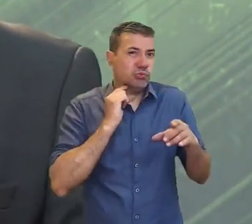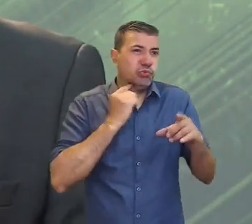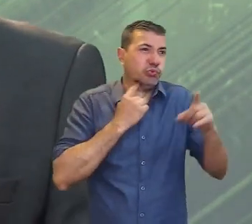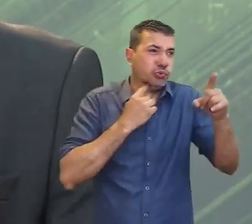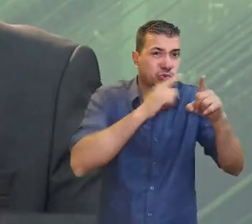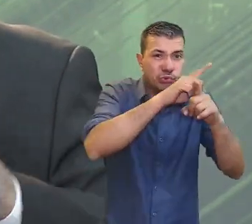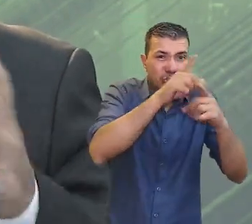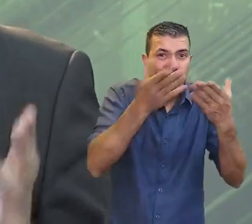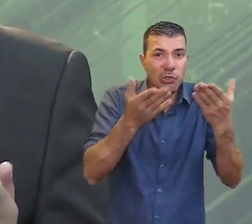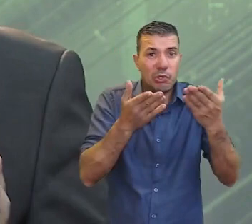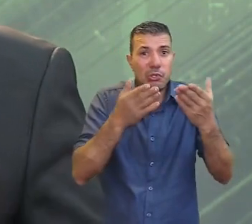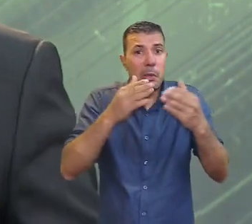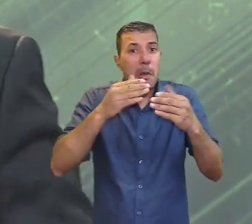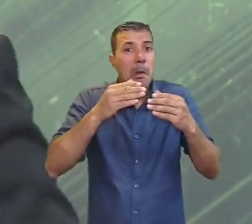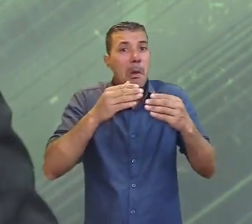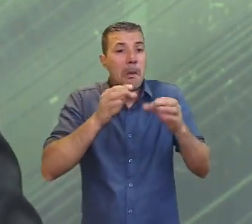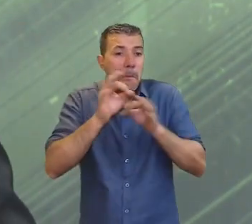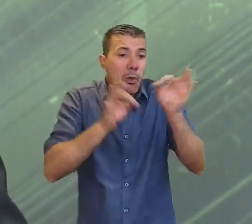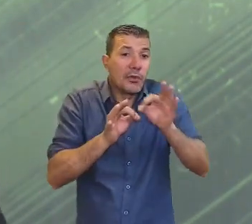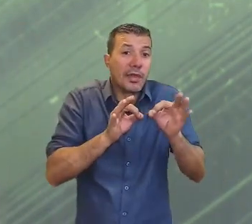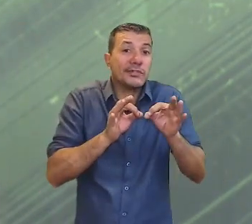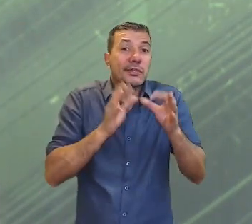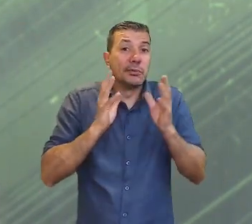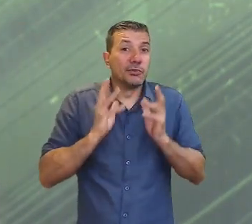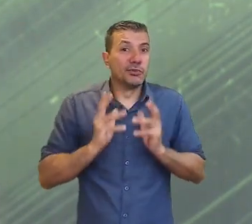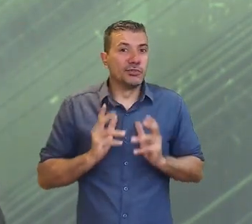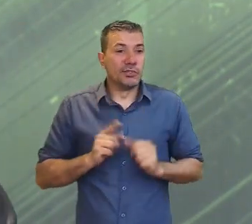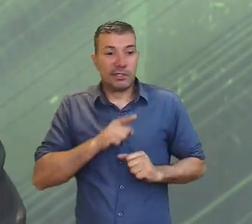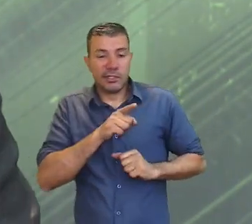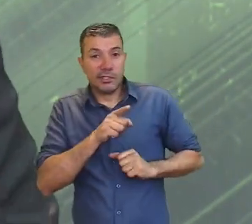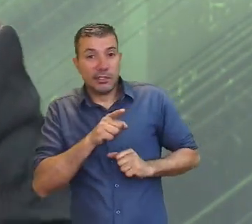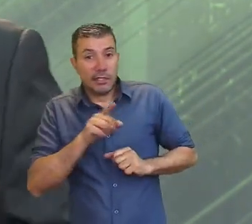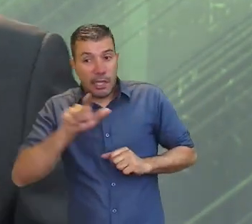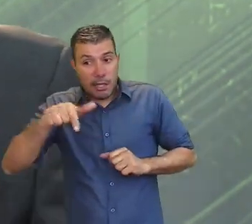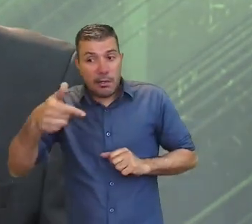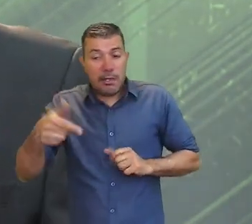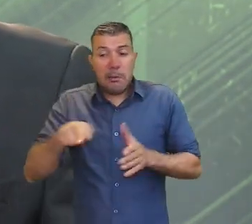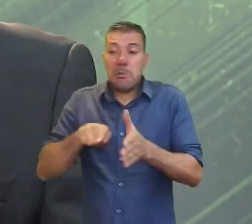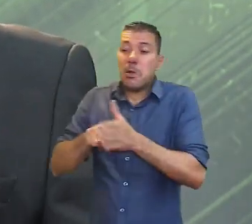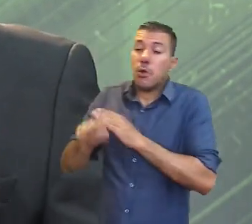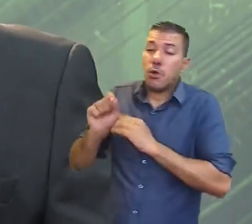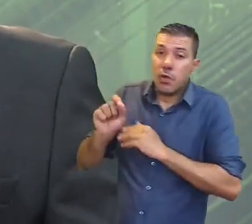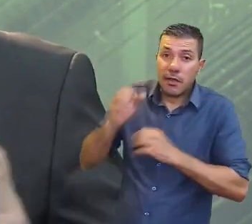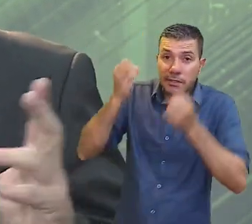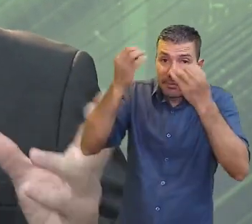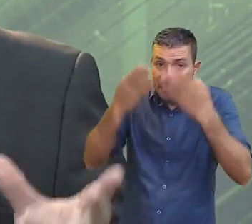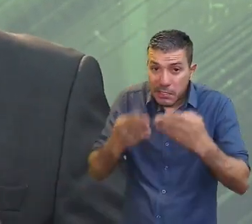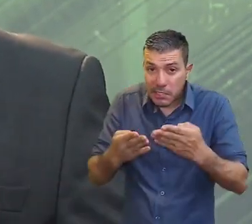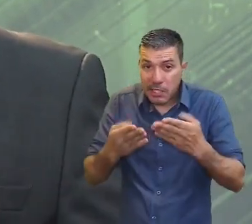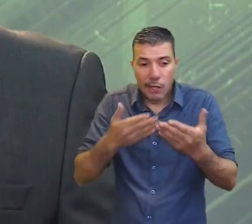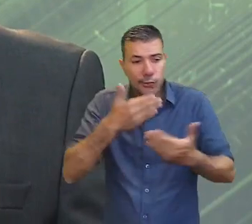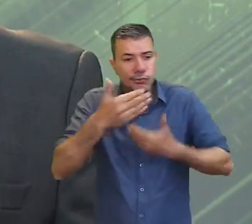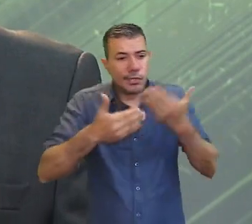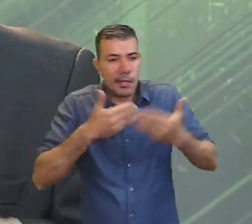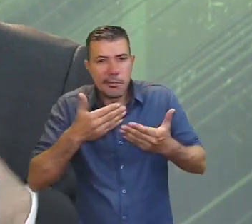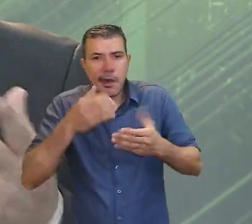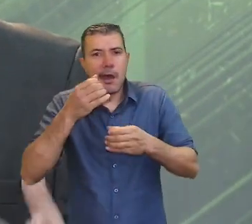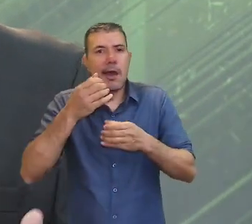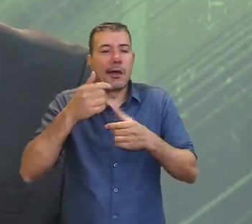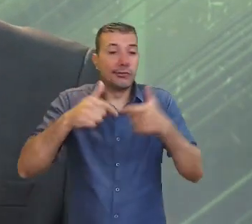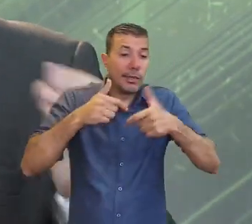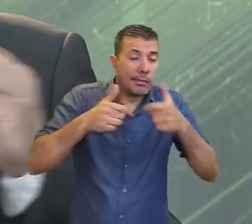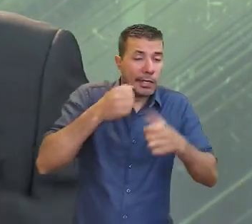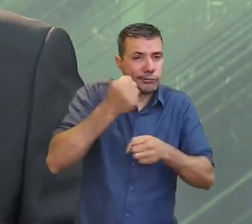precisava passar por um processo de purificação. E agora, nas próximas perguntas, nós vamos falar um pouquinho sobre o serviço anual e o